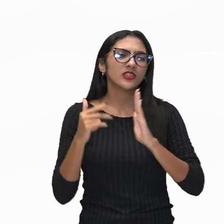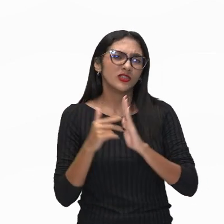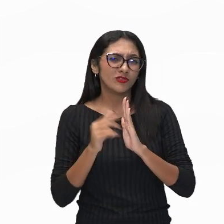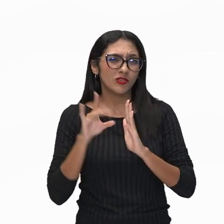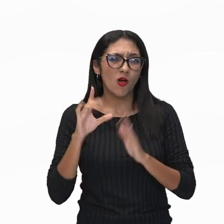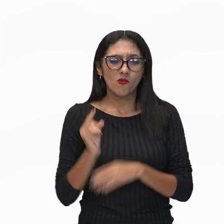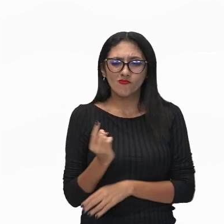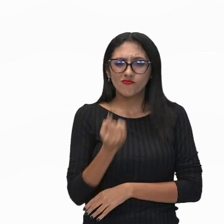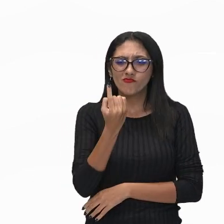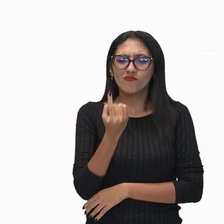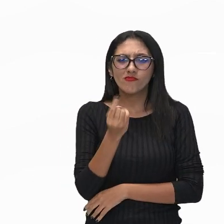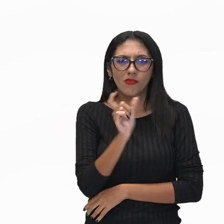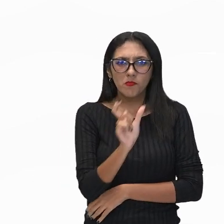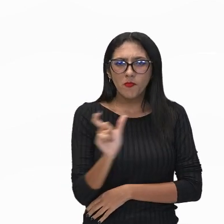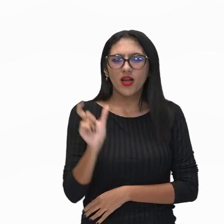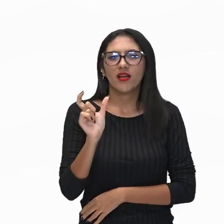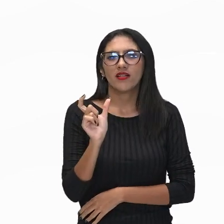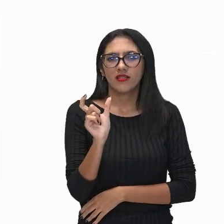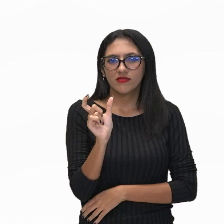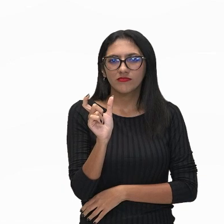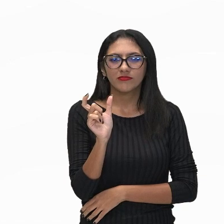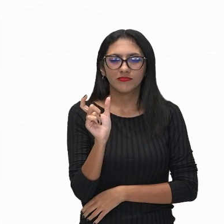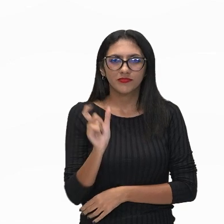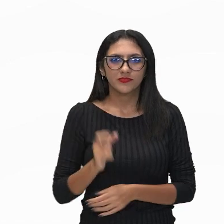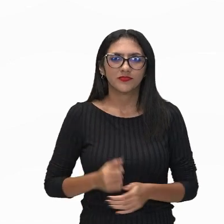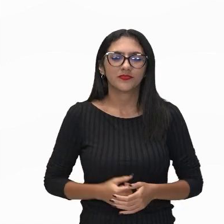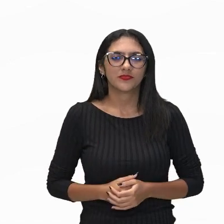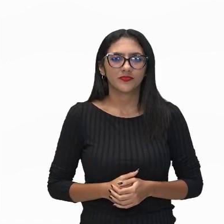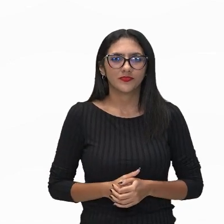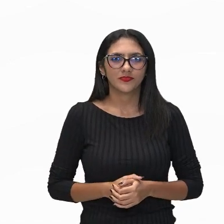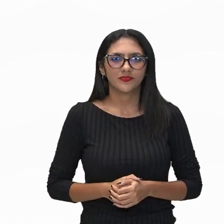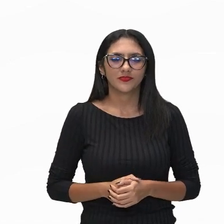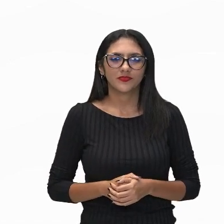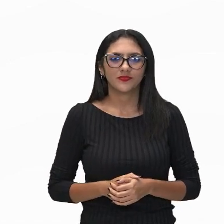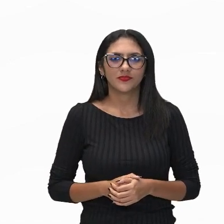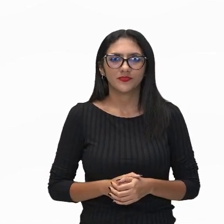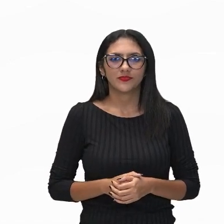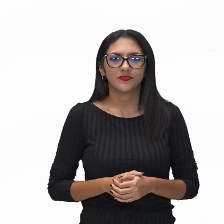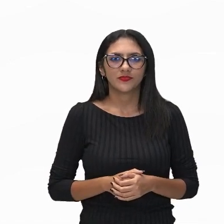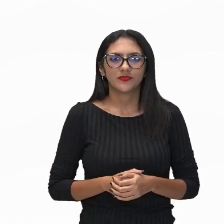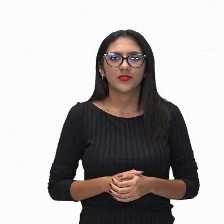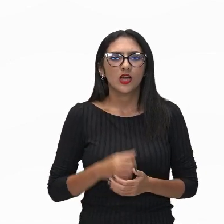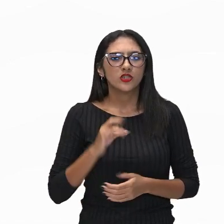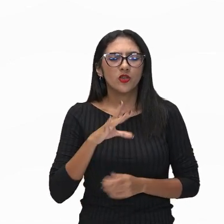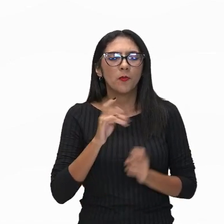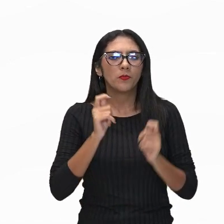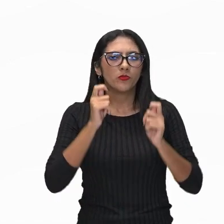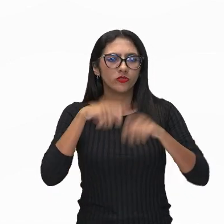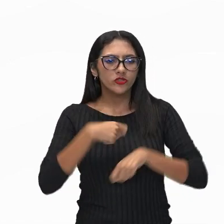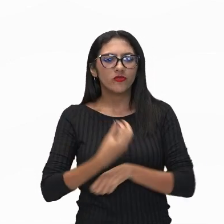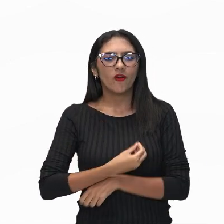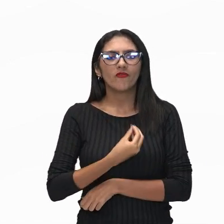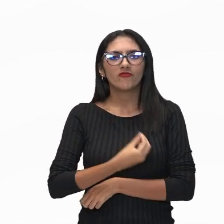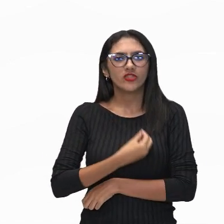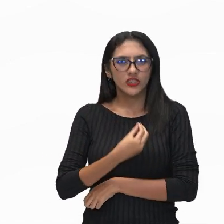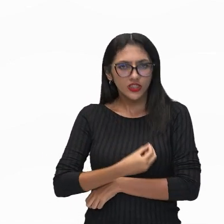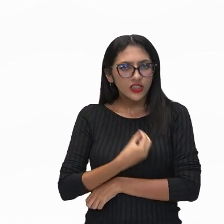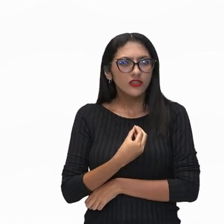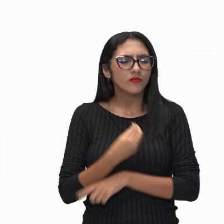uma palavrinha. Ubuntu. Eu só posso ser